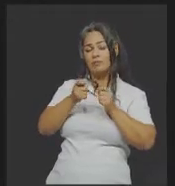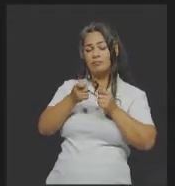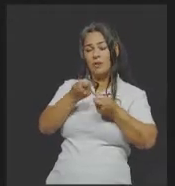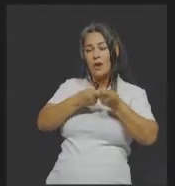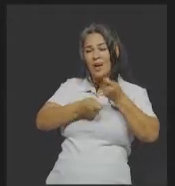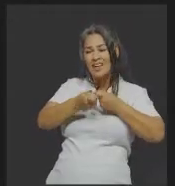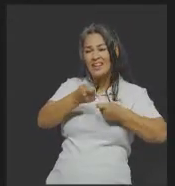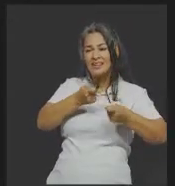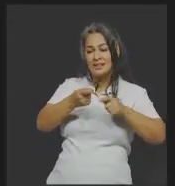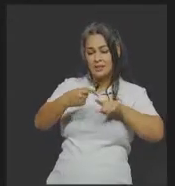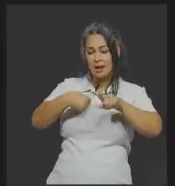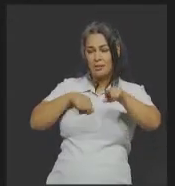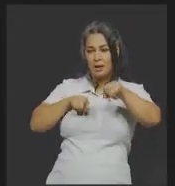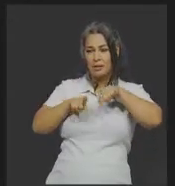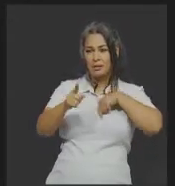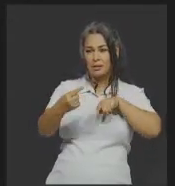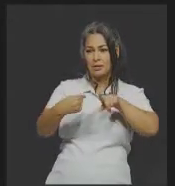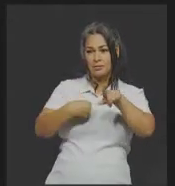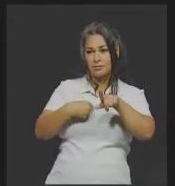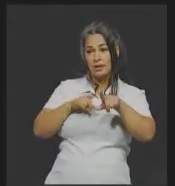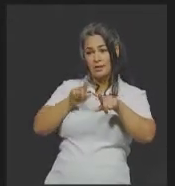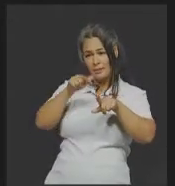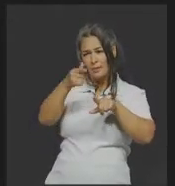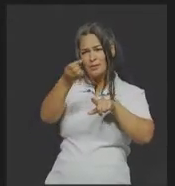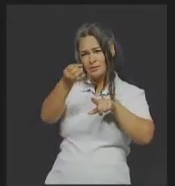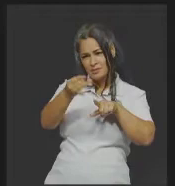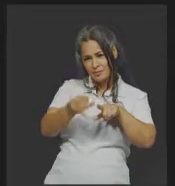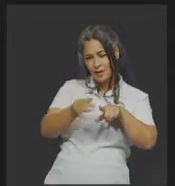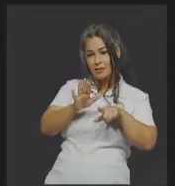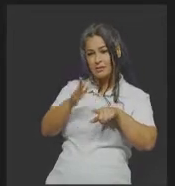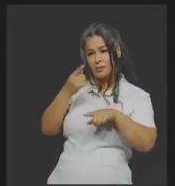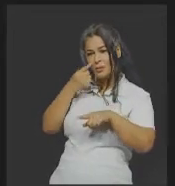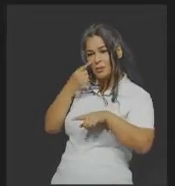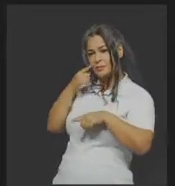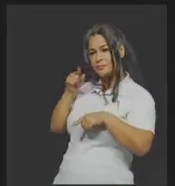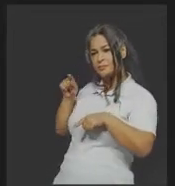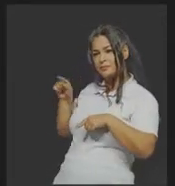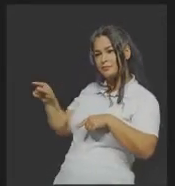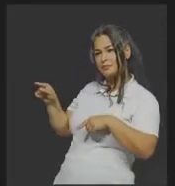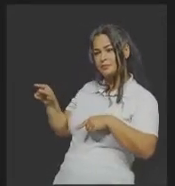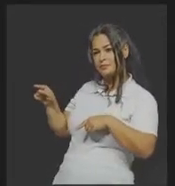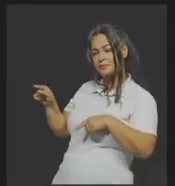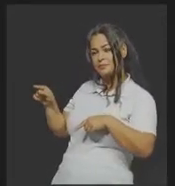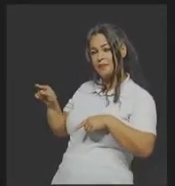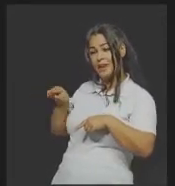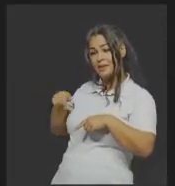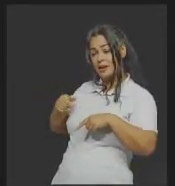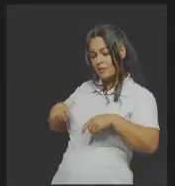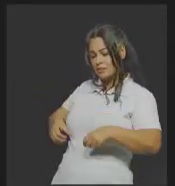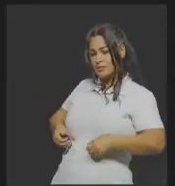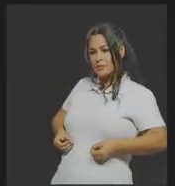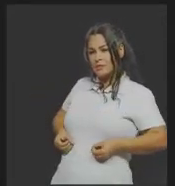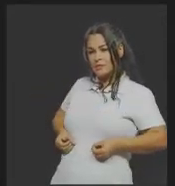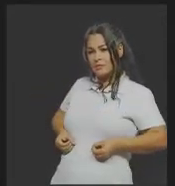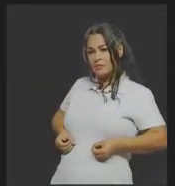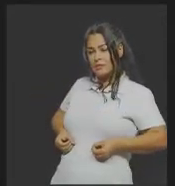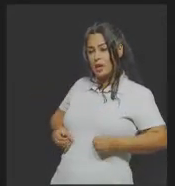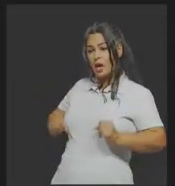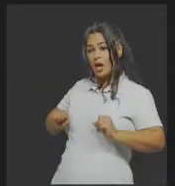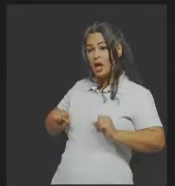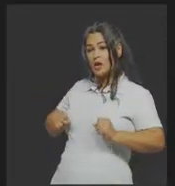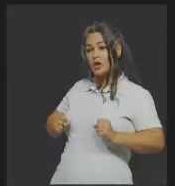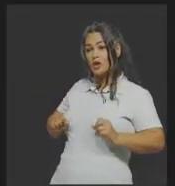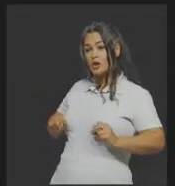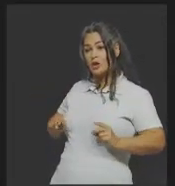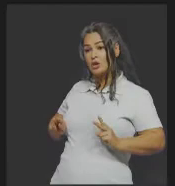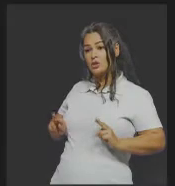do organismo. Depois vem as suprarrenais, como o próprio nome indica, estão acima dos rins, o